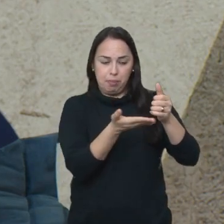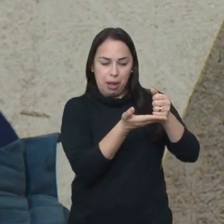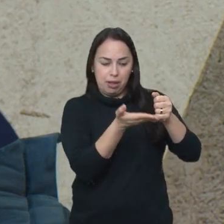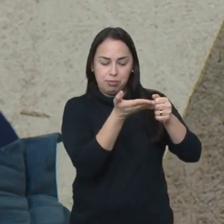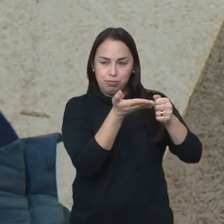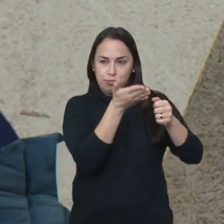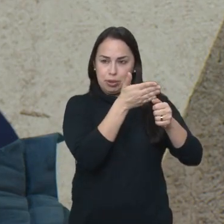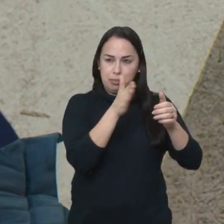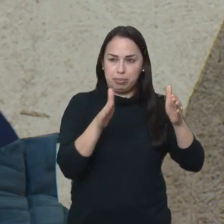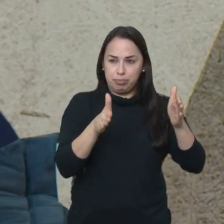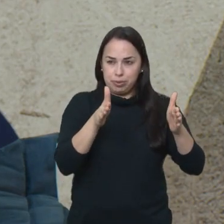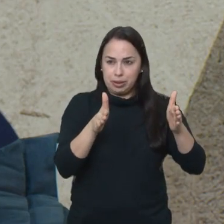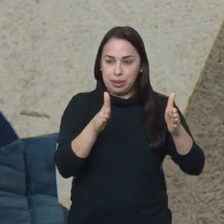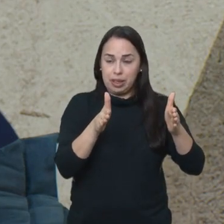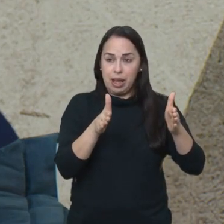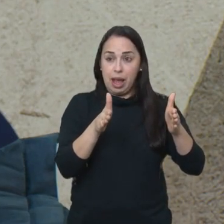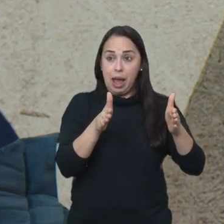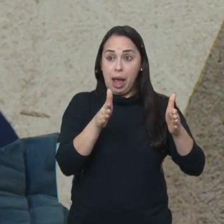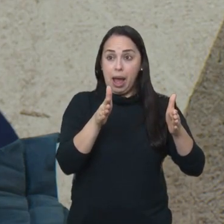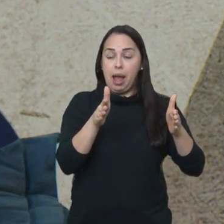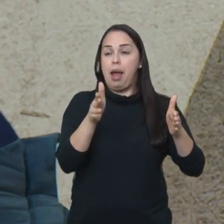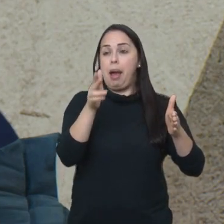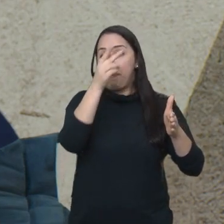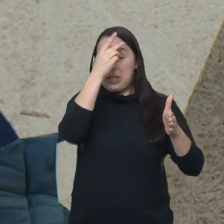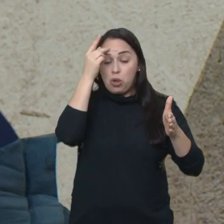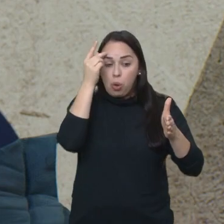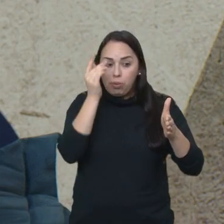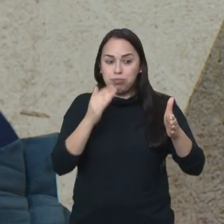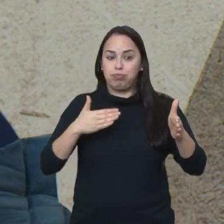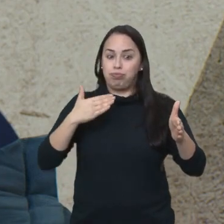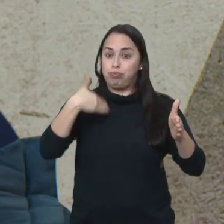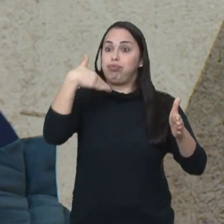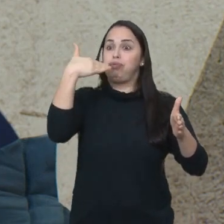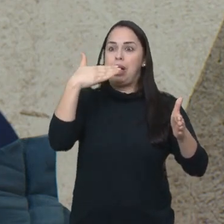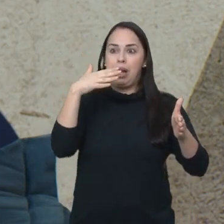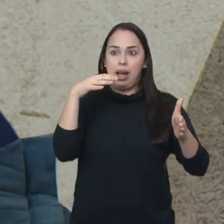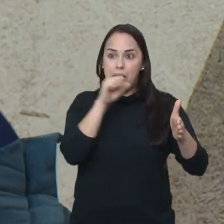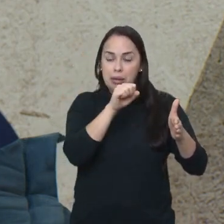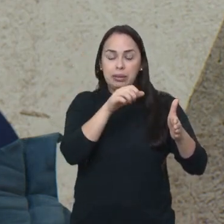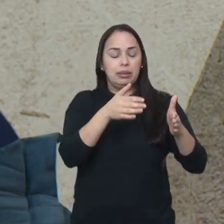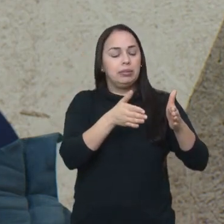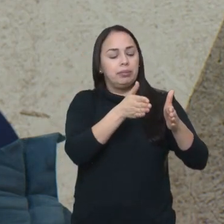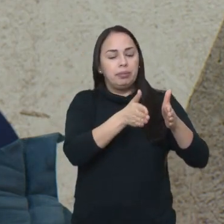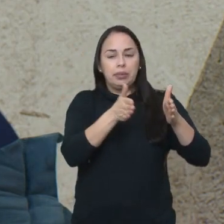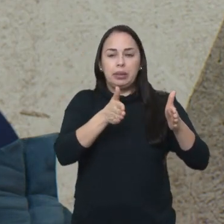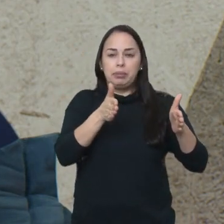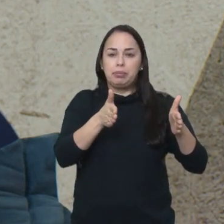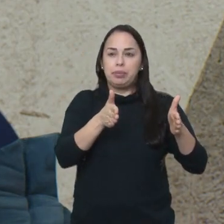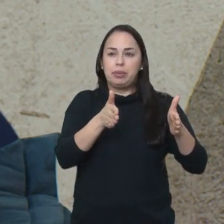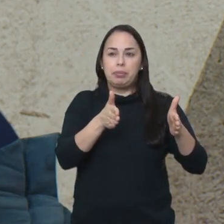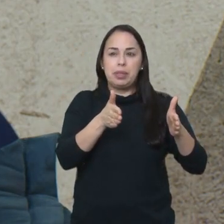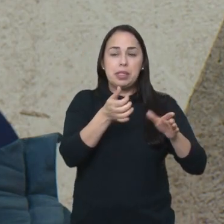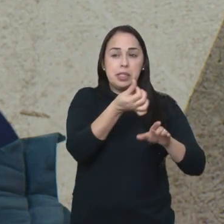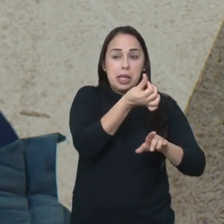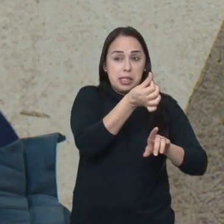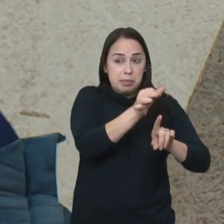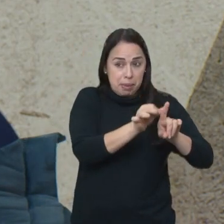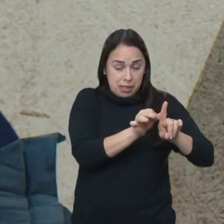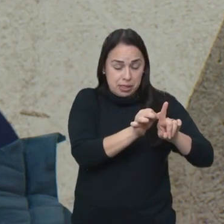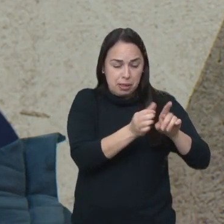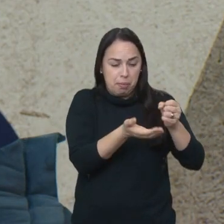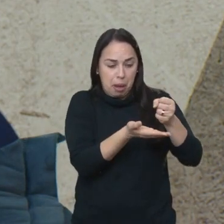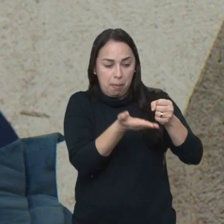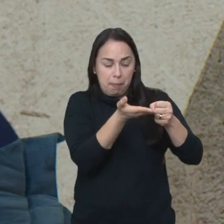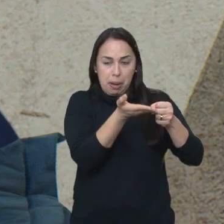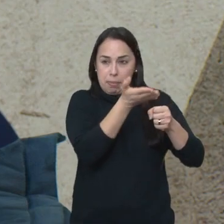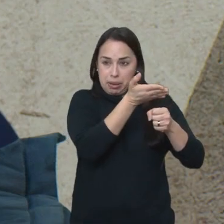né, de cada módulo seria, se a pessoa ter um desenvolvimento satisfatório em cada módulo, costuma durar 6